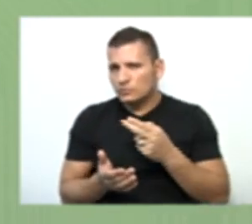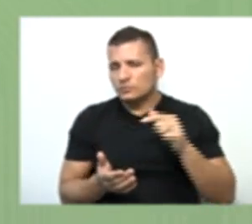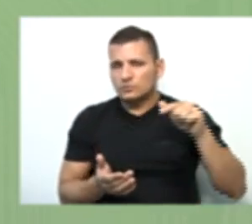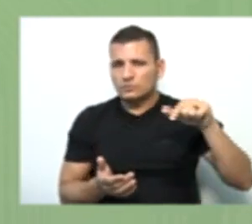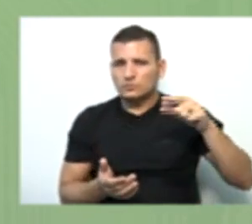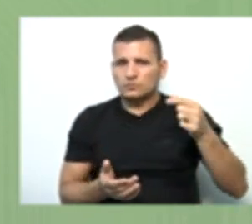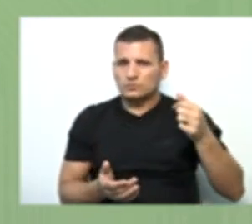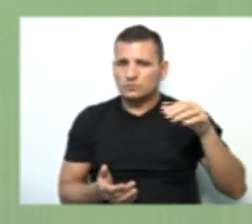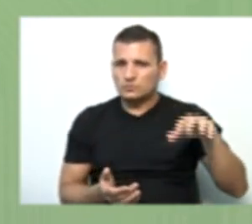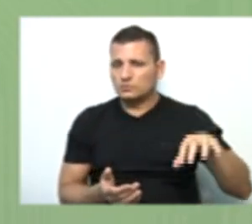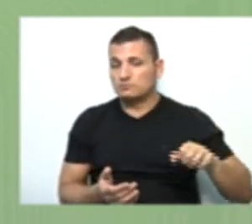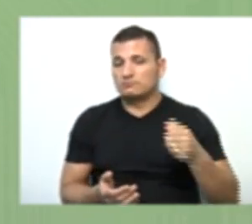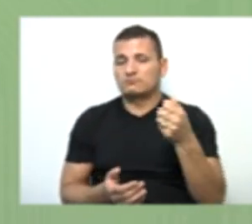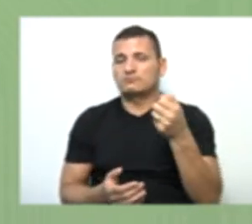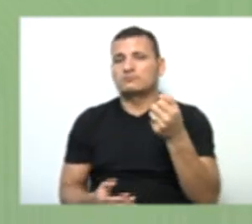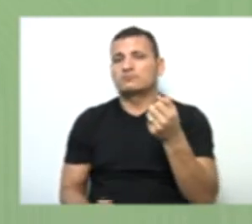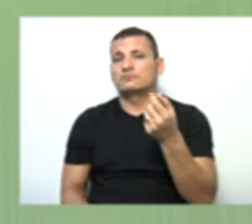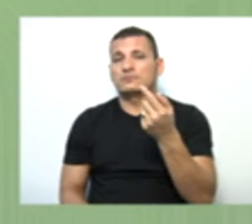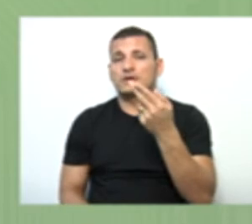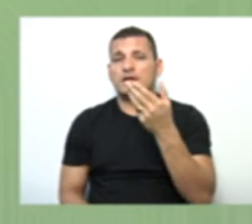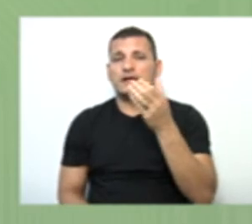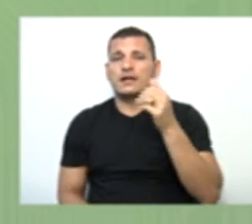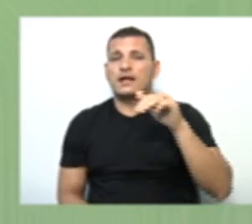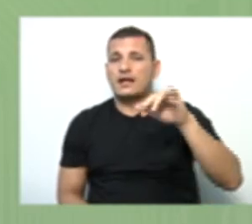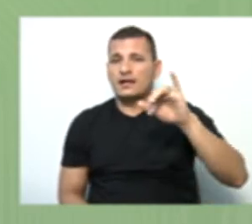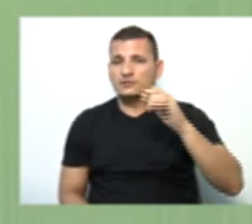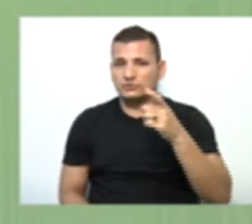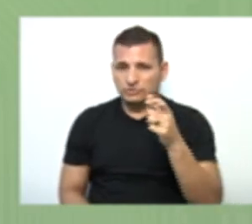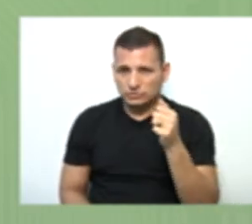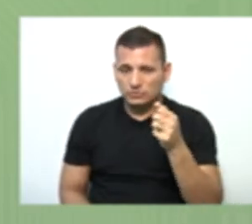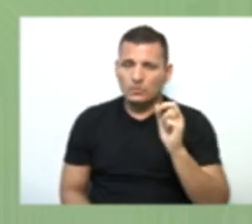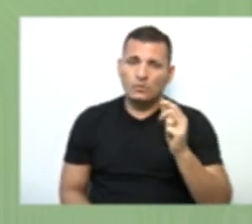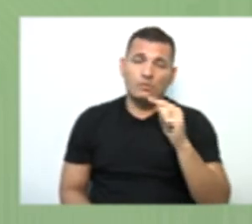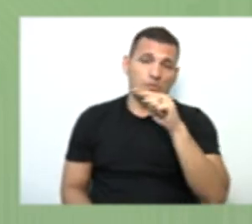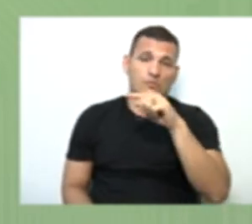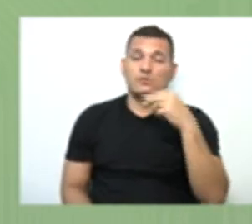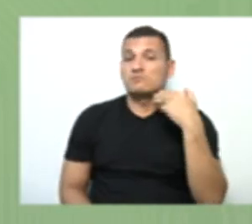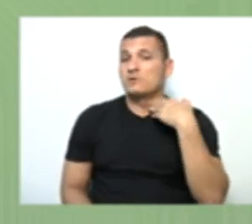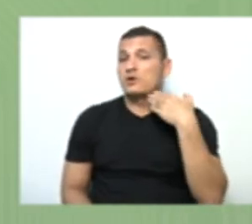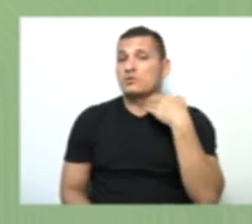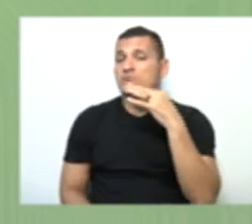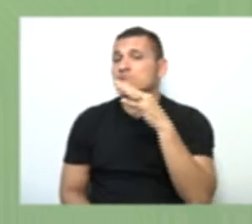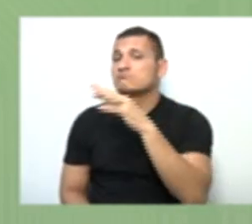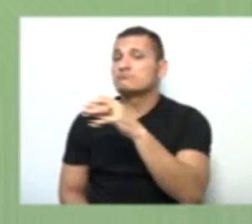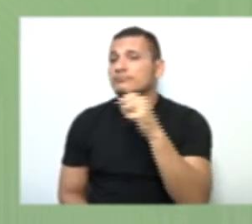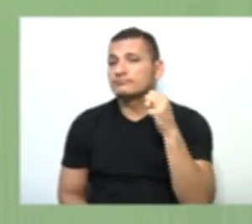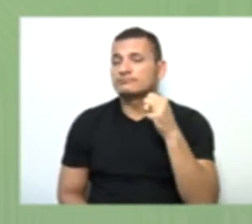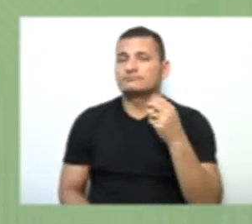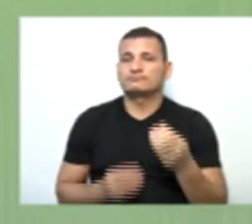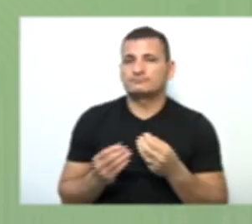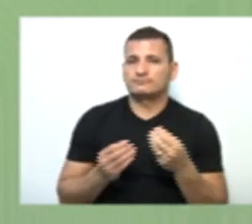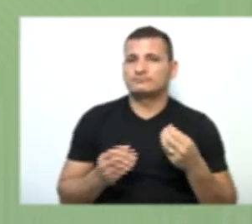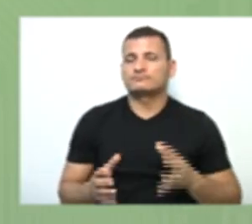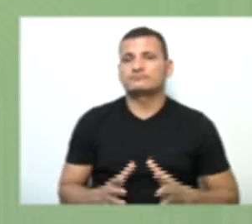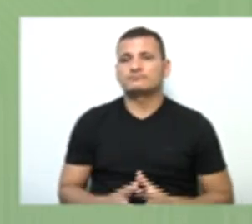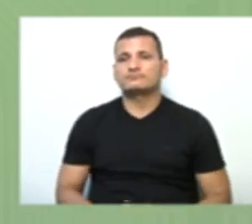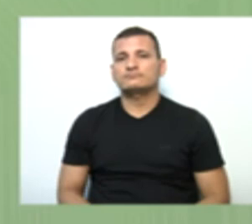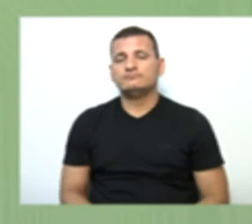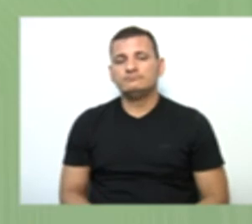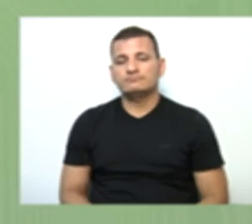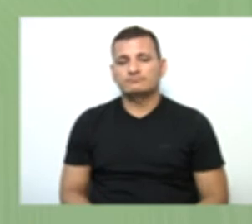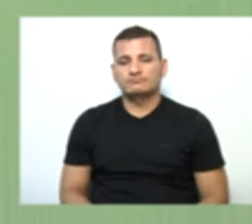numerário, ou foi a prazo, ou foi no banco. Vamos lá. Para complementar lote